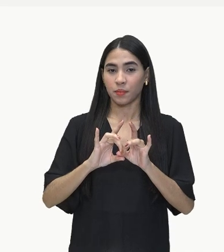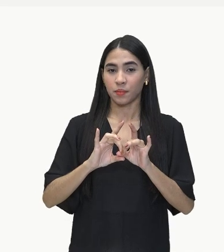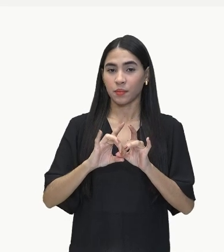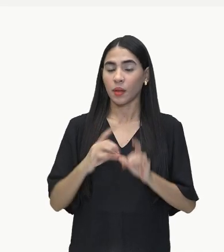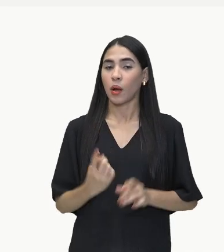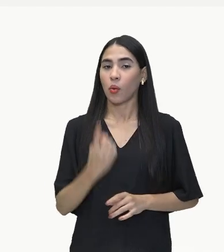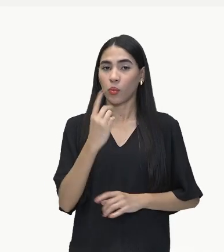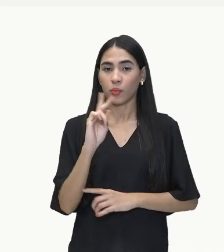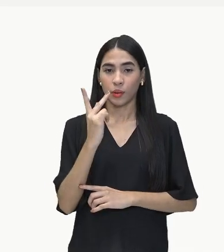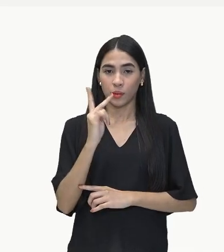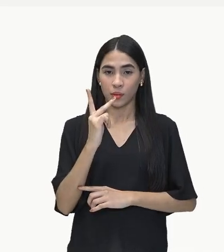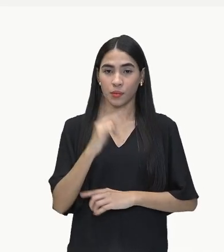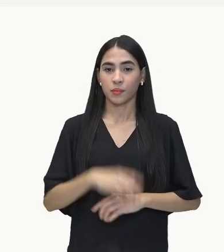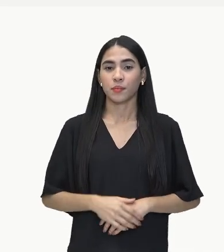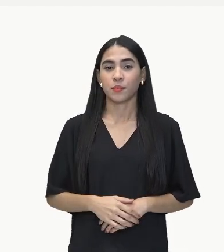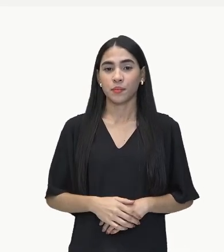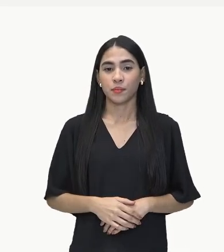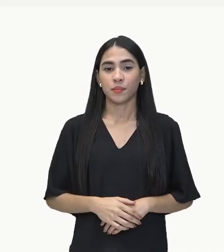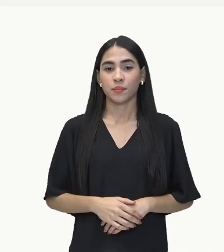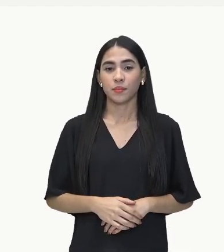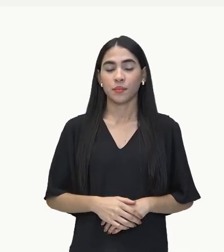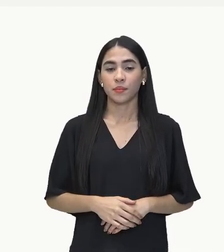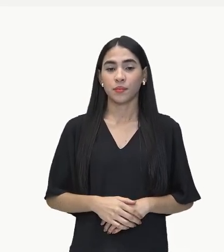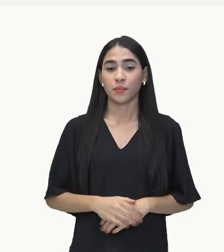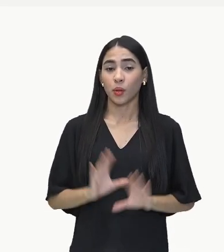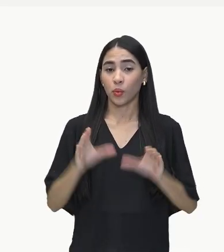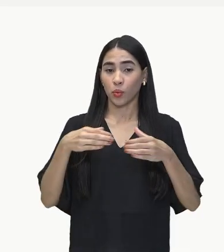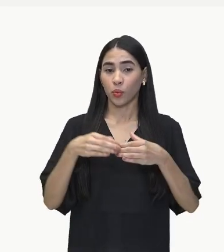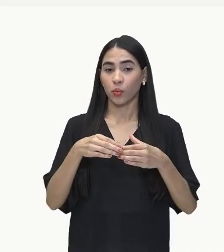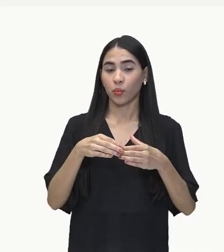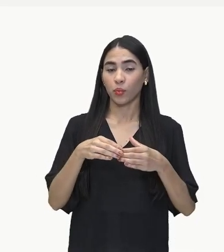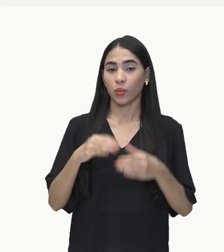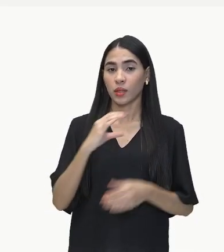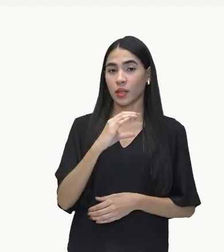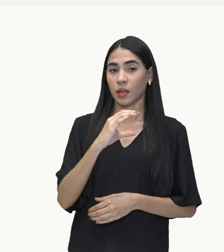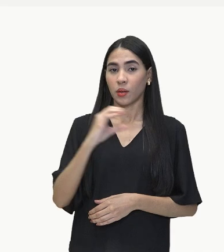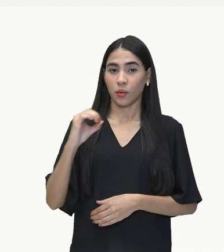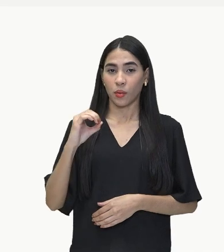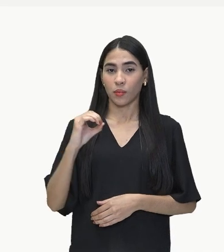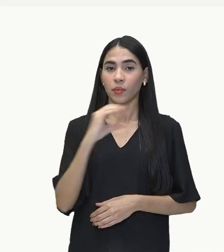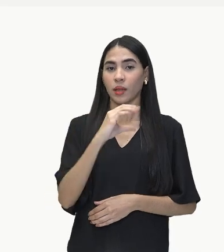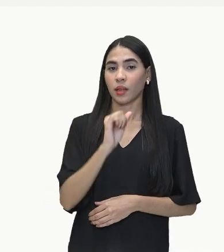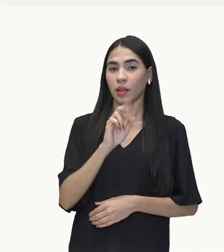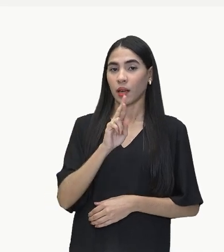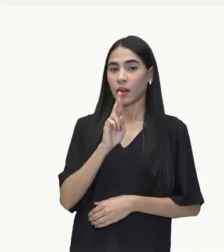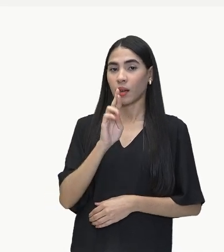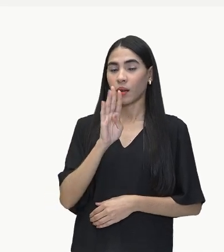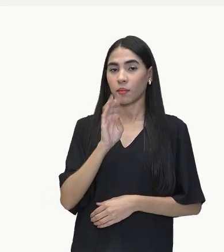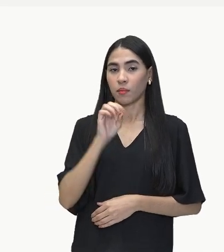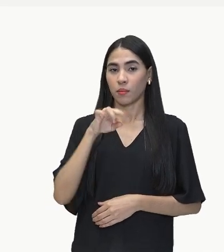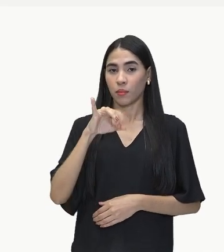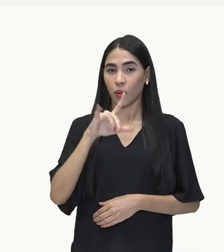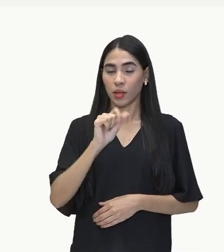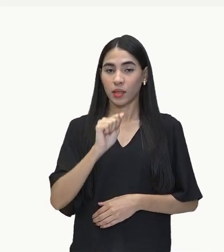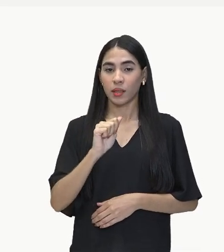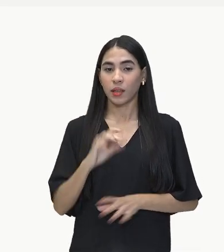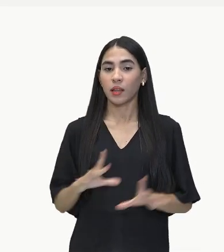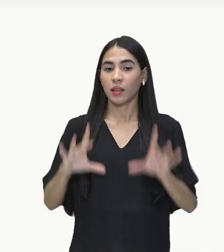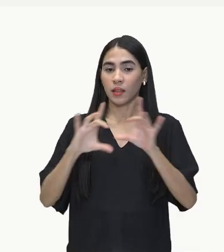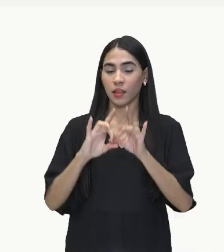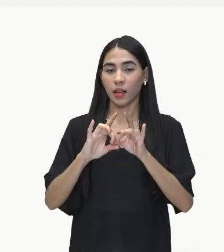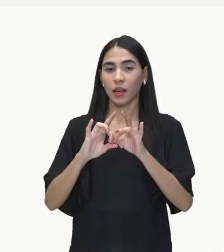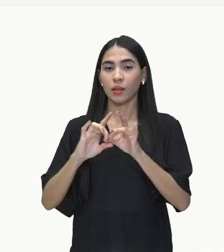ligado a um hidrogênio. Esse é o grupo carbonila e esse grupo carbonila está ligado a